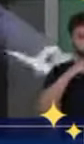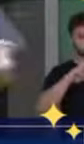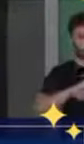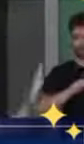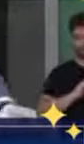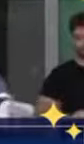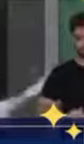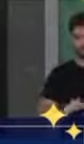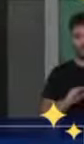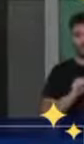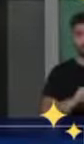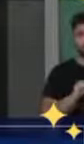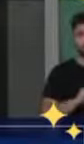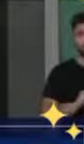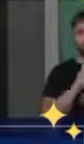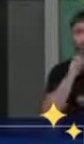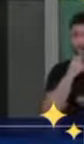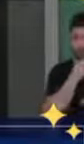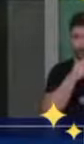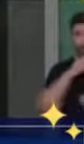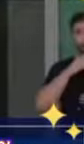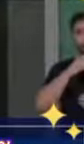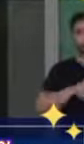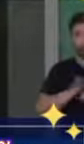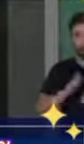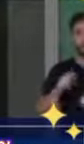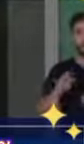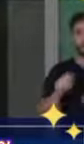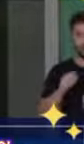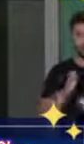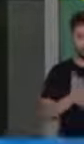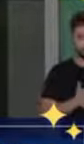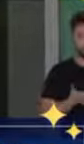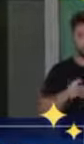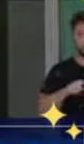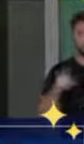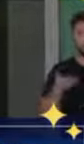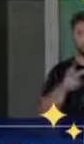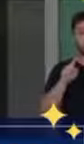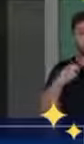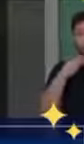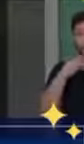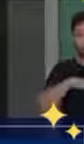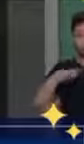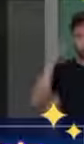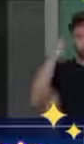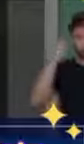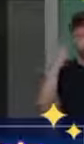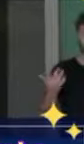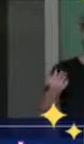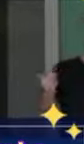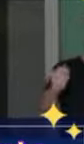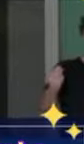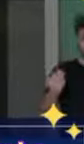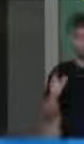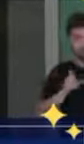maneira, faltou pão com mortadela. E olha que lá atrás, né, depois da manifestação do Bolsonaro com 1 milhão de pessoas na Paulista, né, Bilisk? A gente teve uma